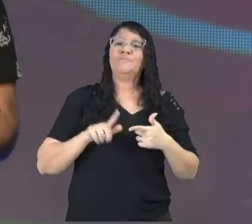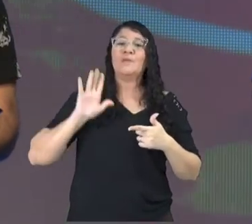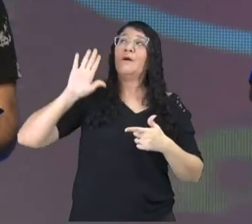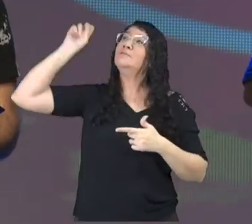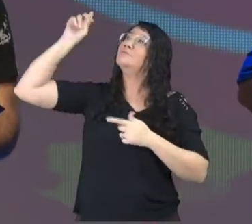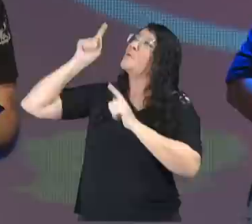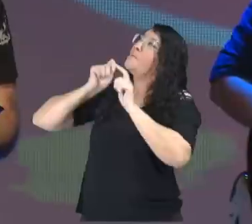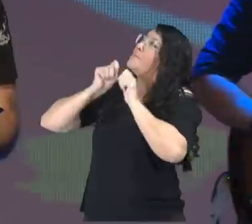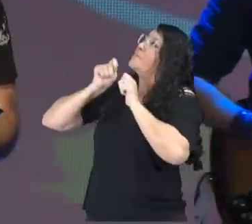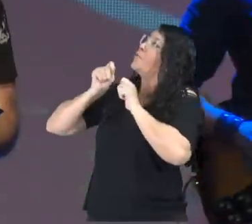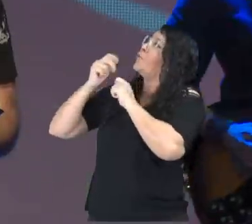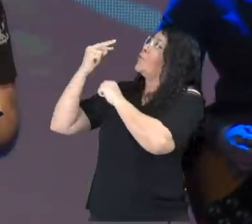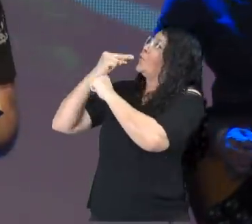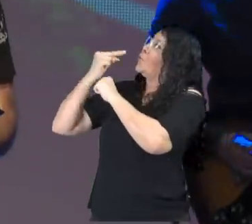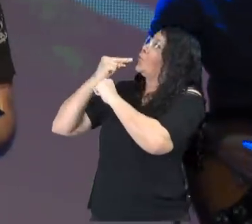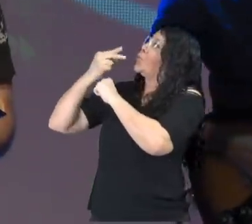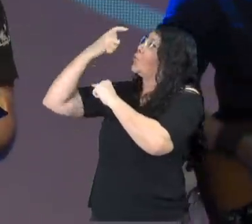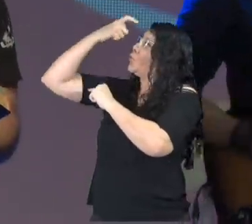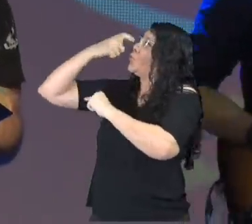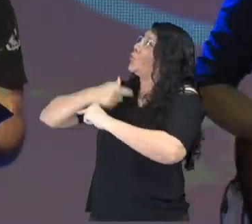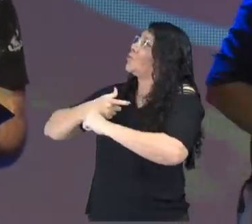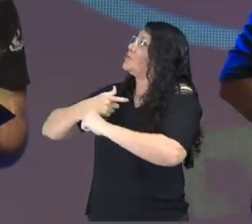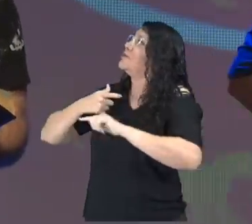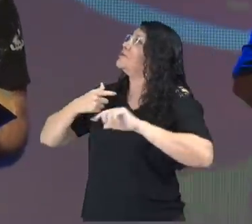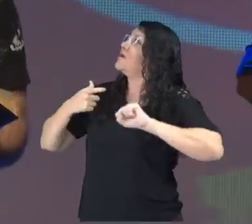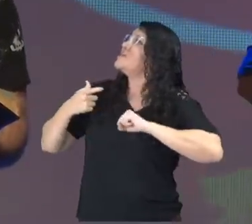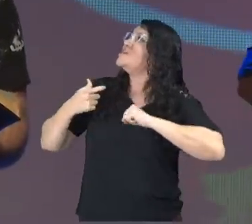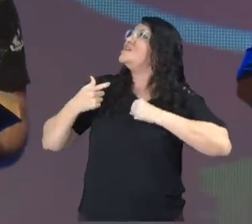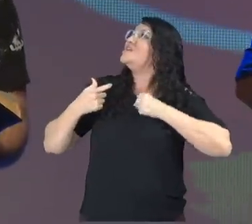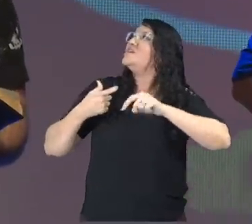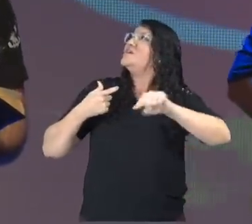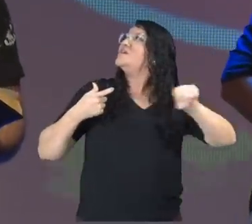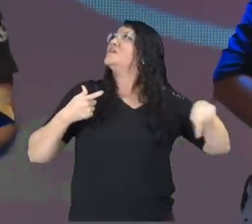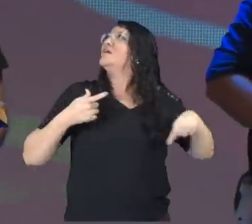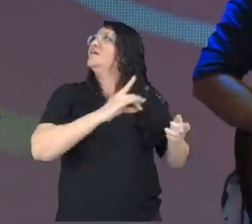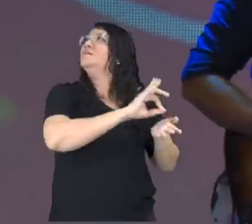inimigos. Estendes a tua mão direita e me livras.